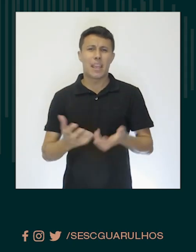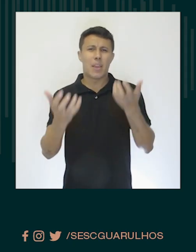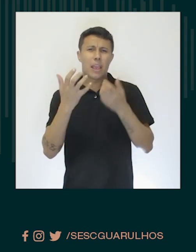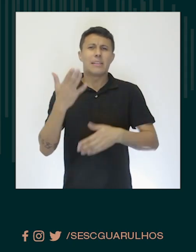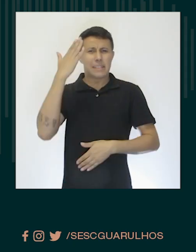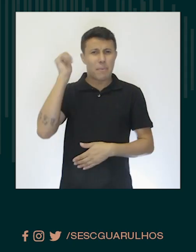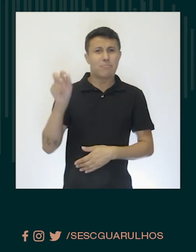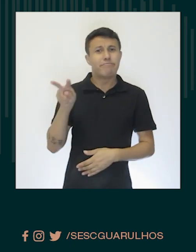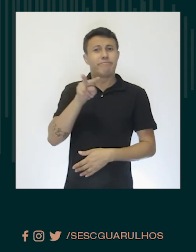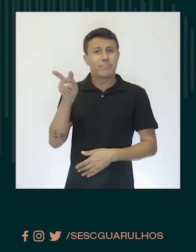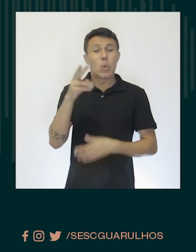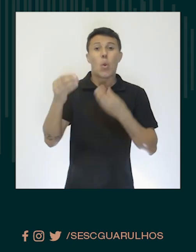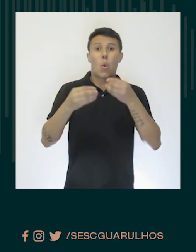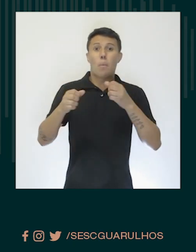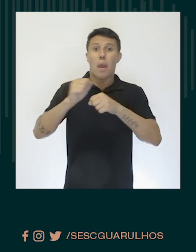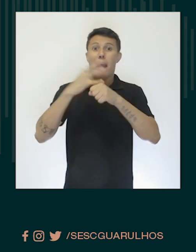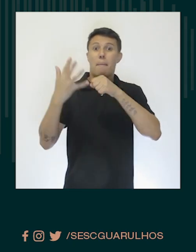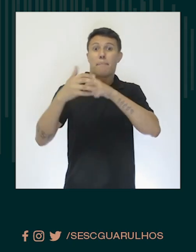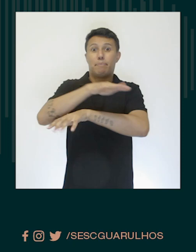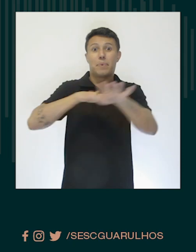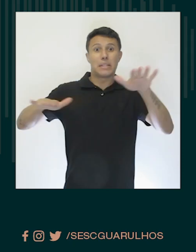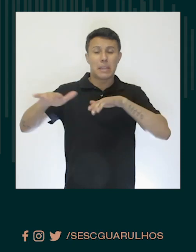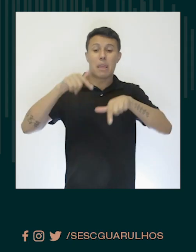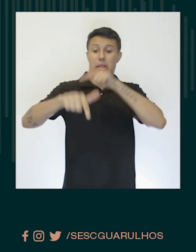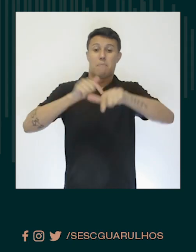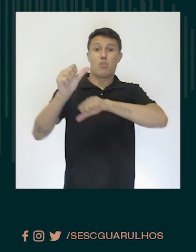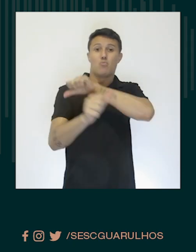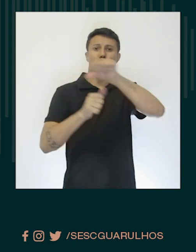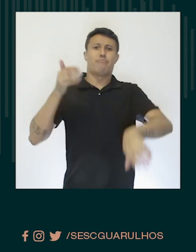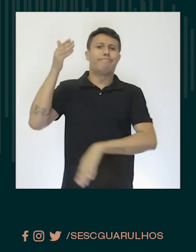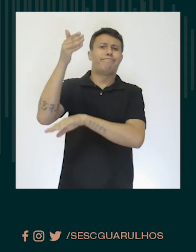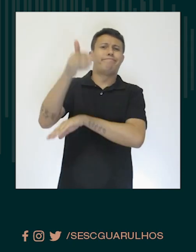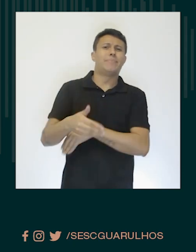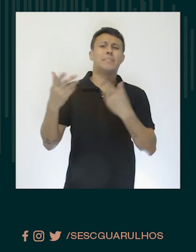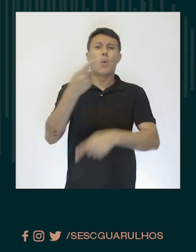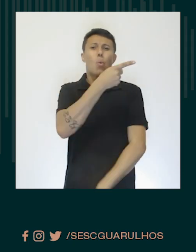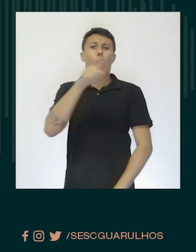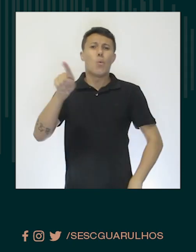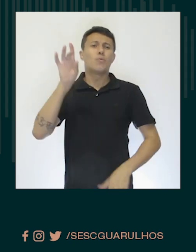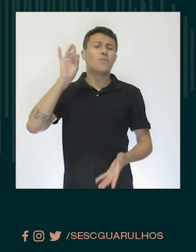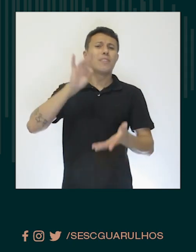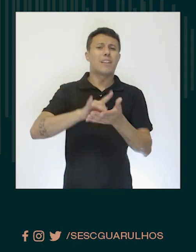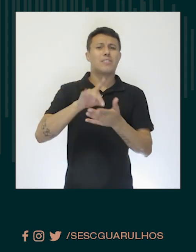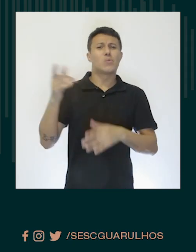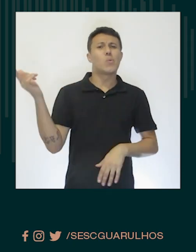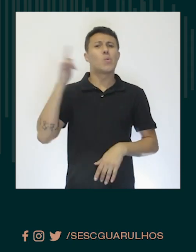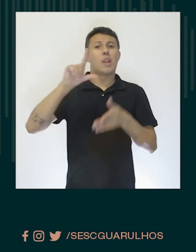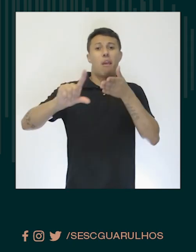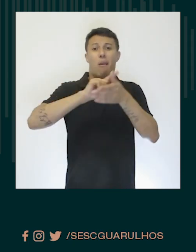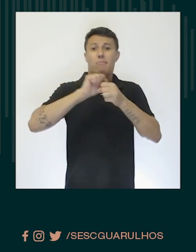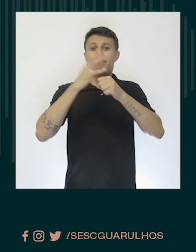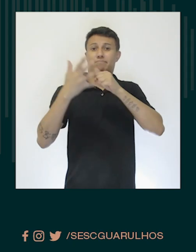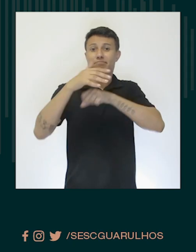eu gostaria de saber de vocês como a pandemia mudou a rotina de trabalho de vocês. E qual foi o último trabalho que vocês